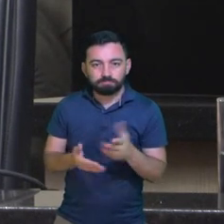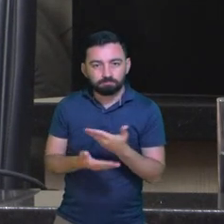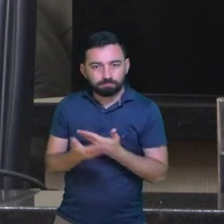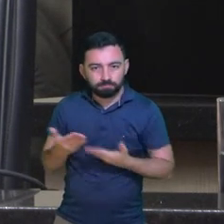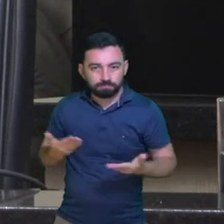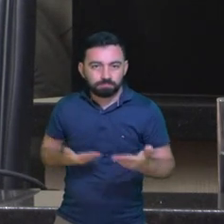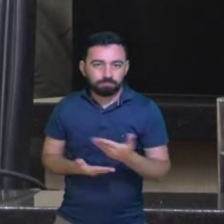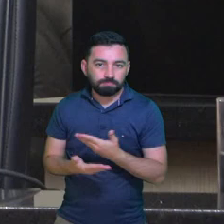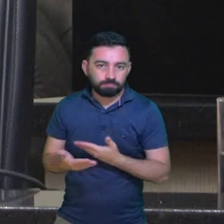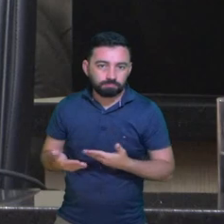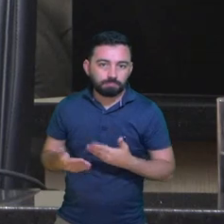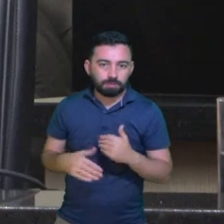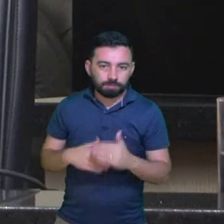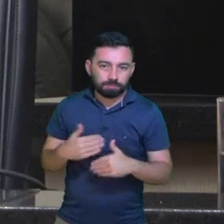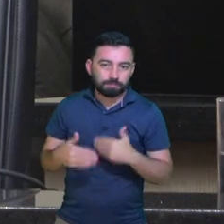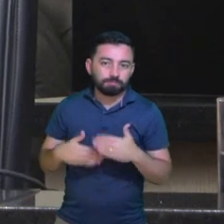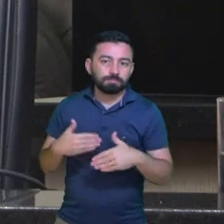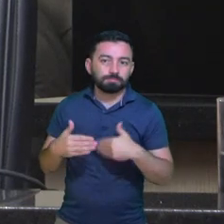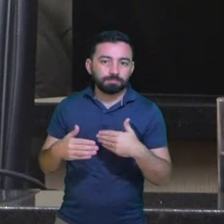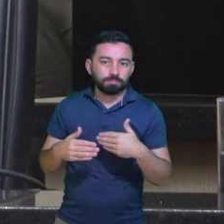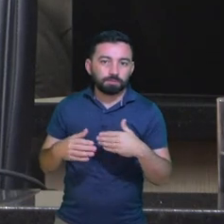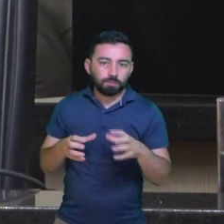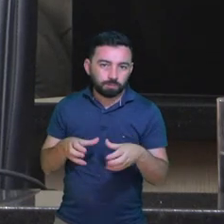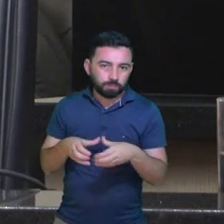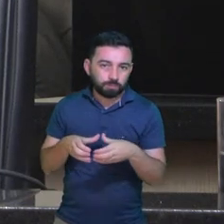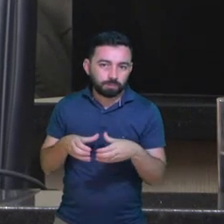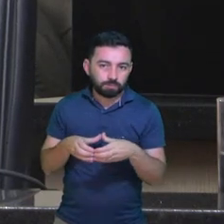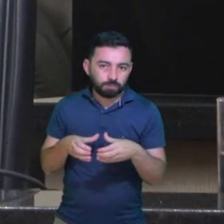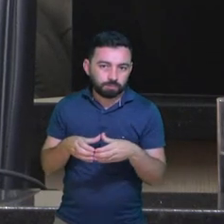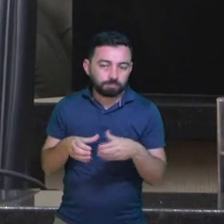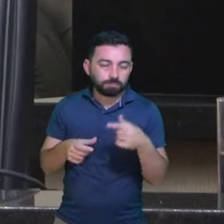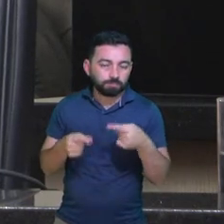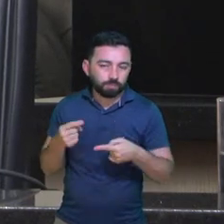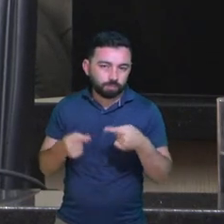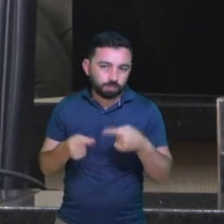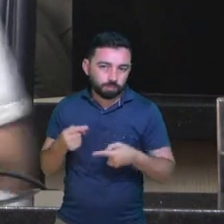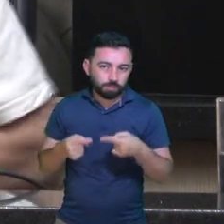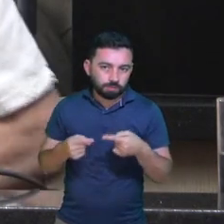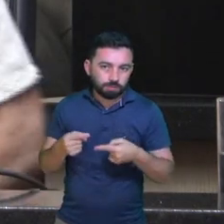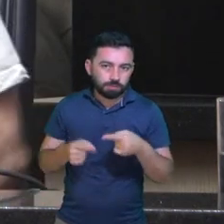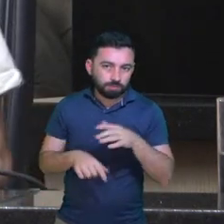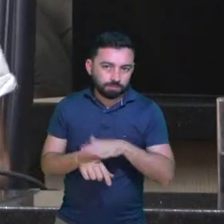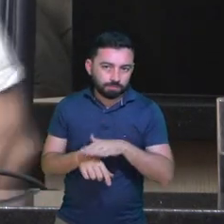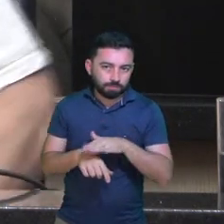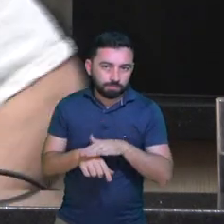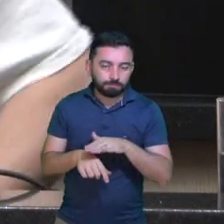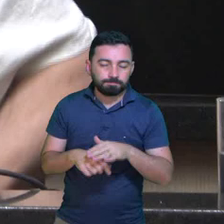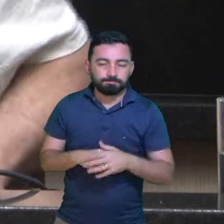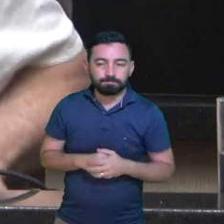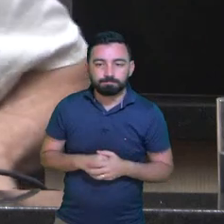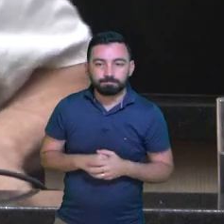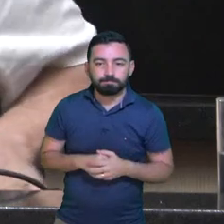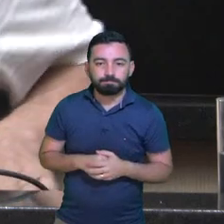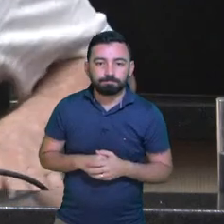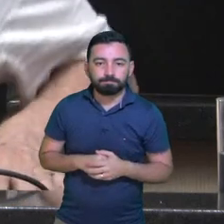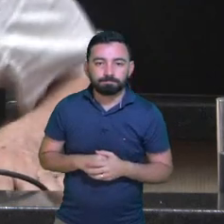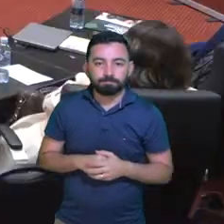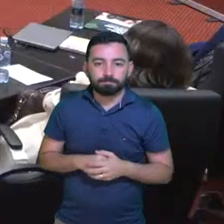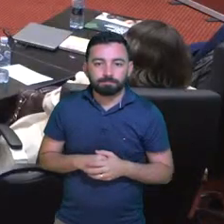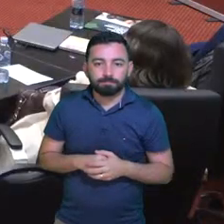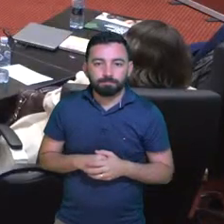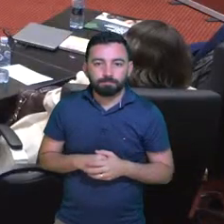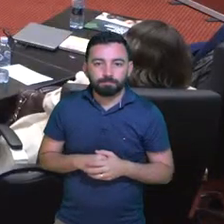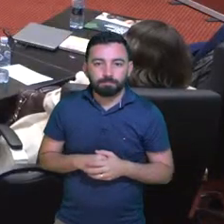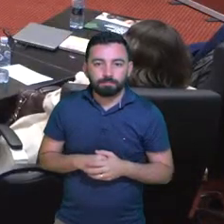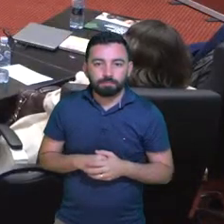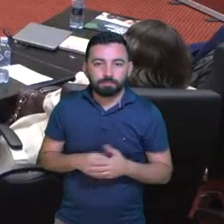PR construção coletiva né dessa política e das ações que são necessárias Muito obrigado valeu